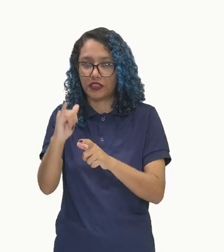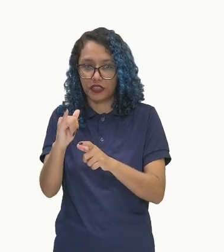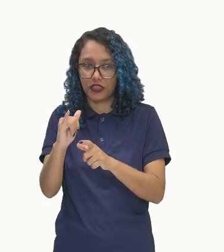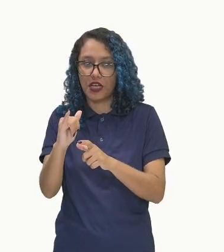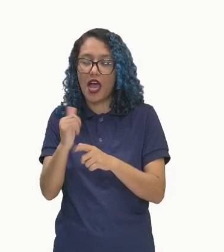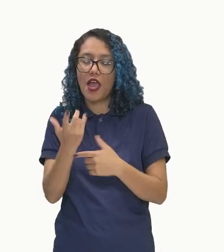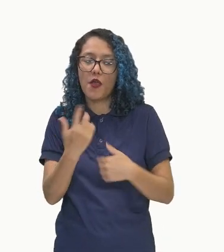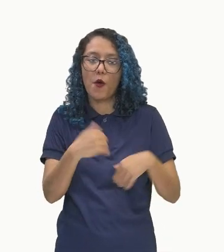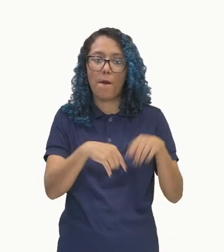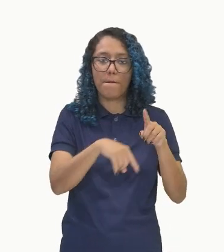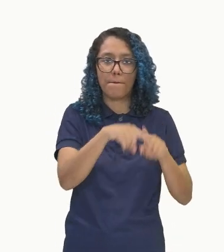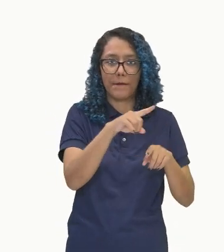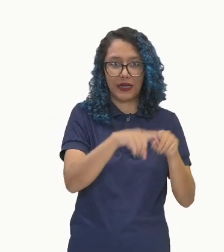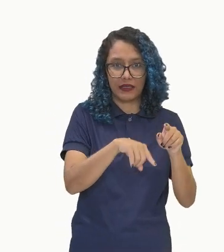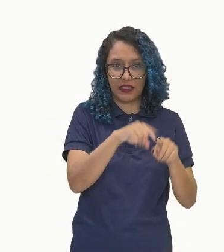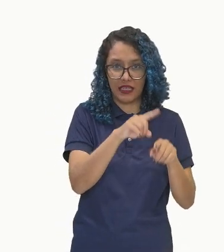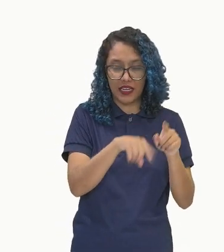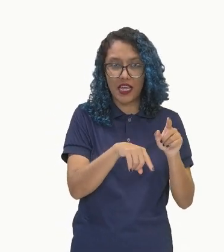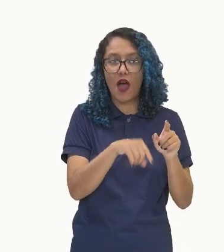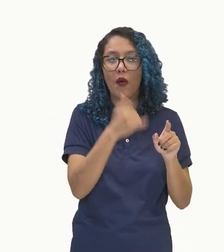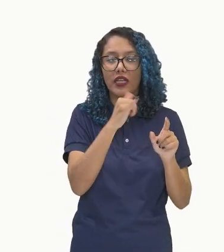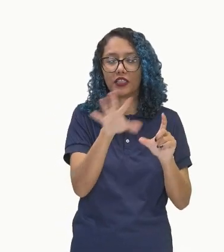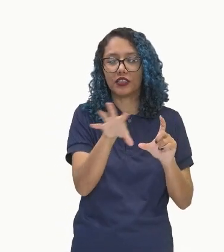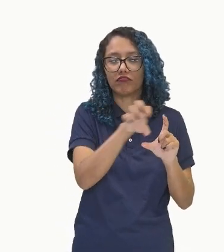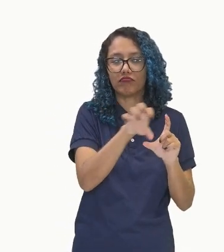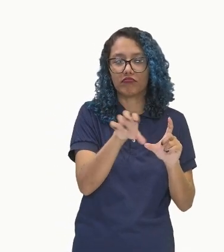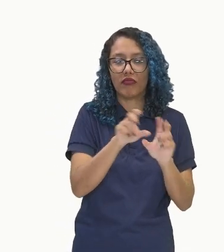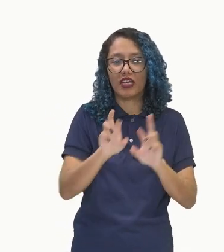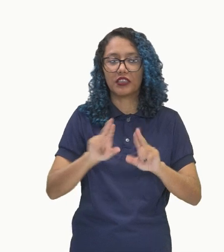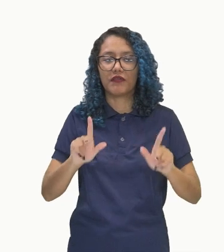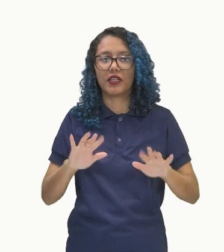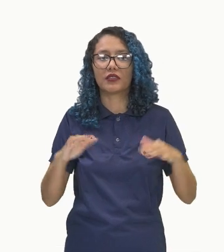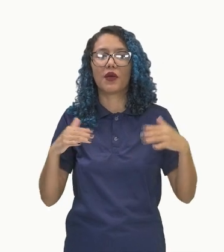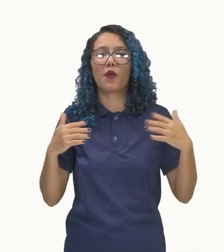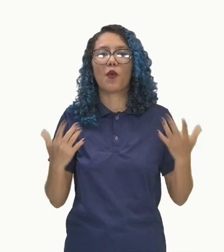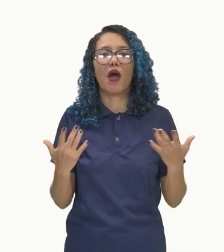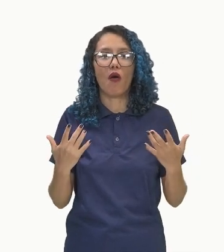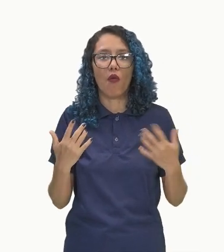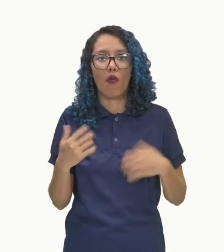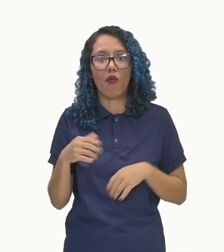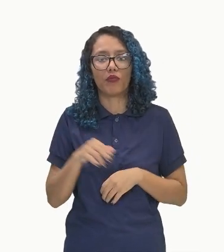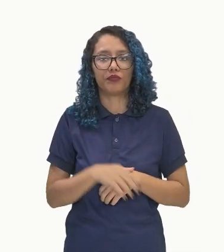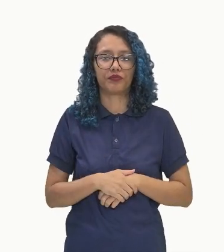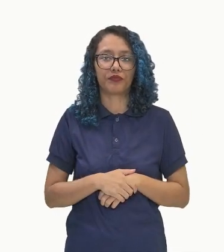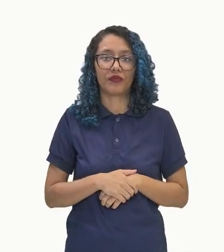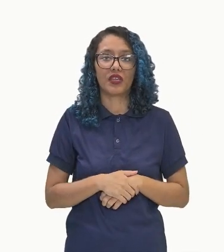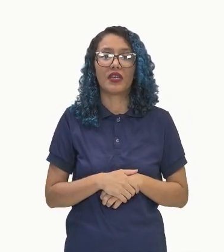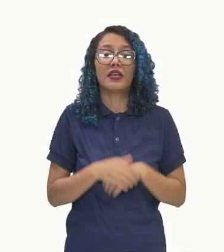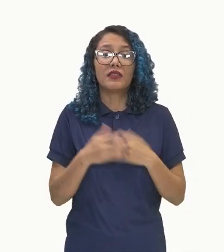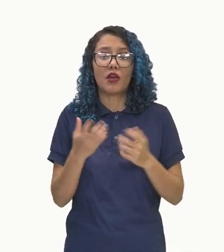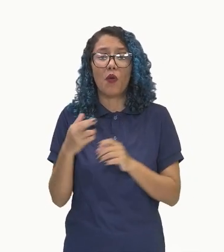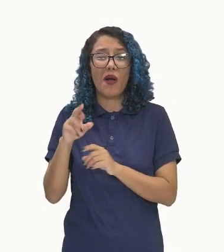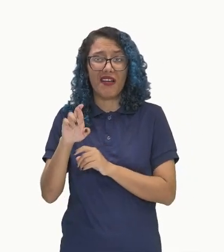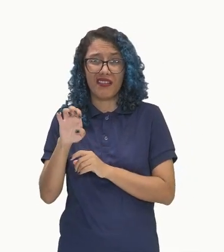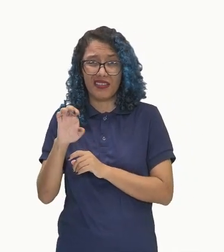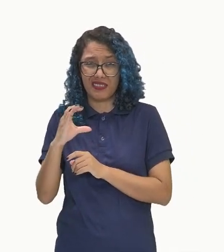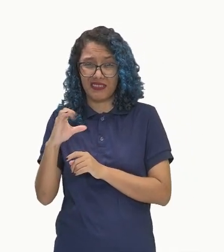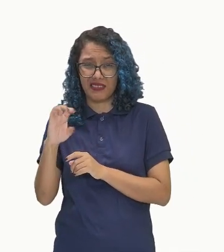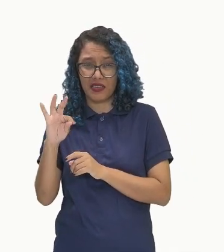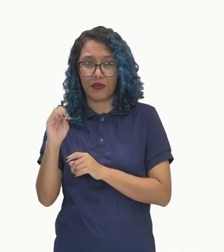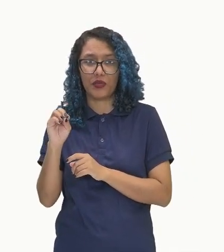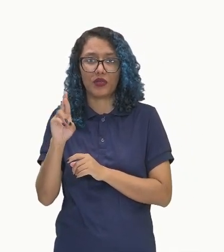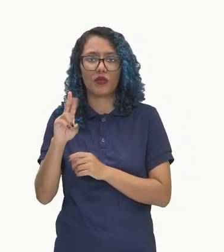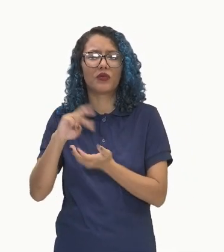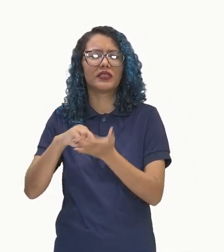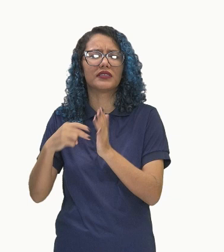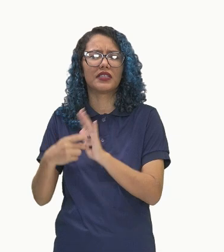aquele dispositivo que converte a energia elétrica em outra forma de energia. Então, ele se inicia